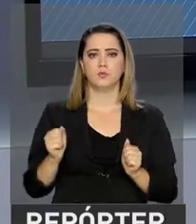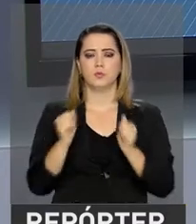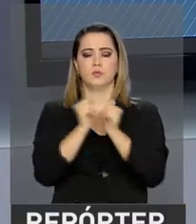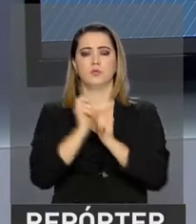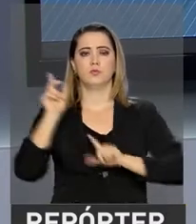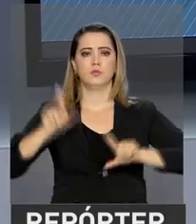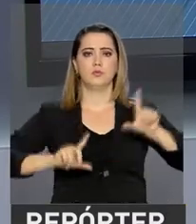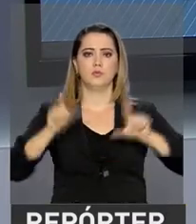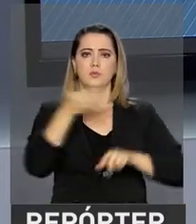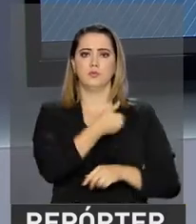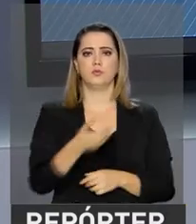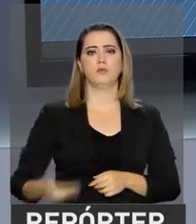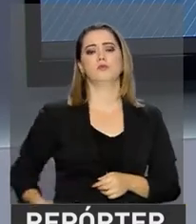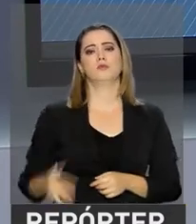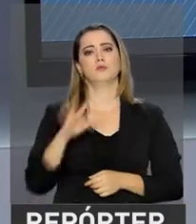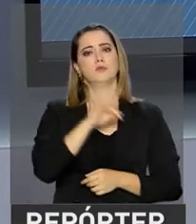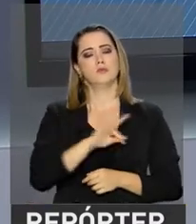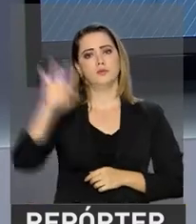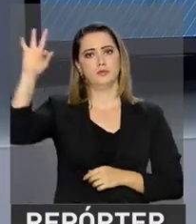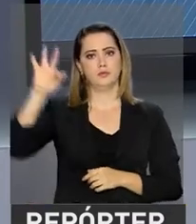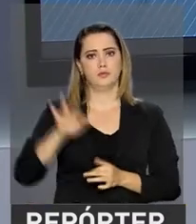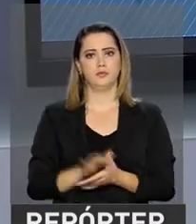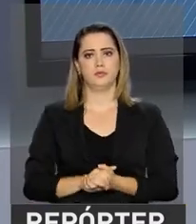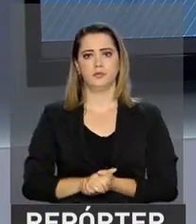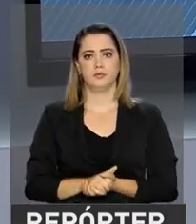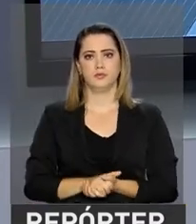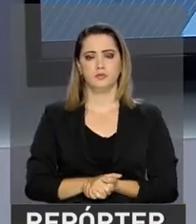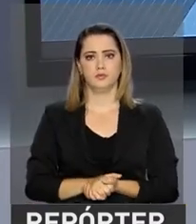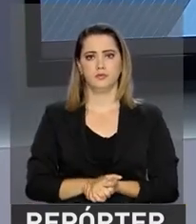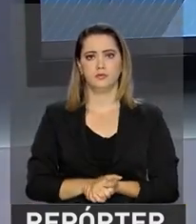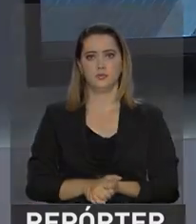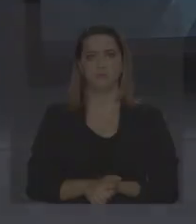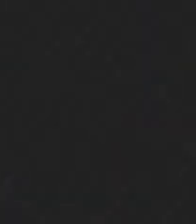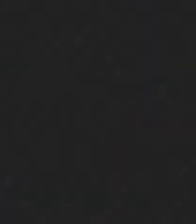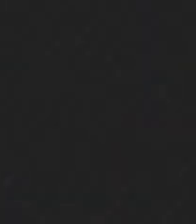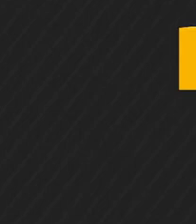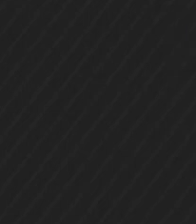continue com a gente na nbr a tv do governo federal